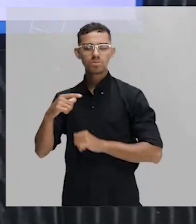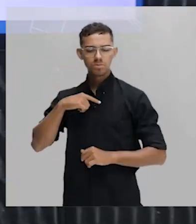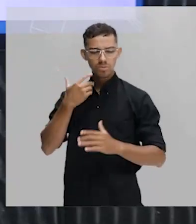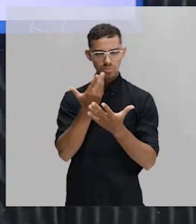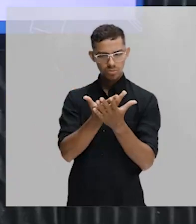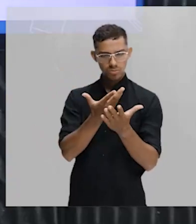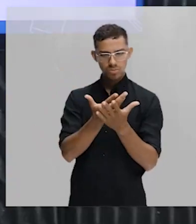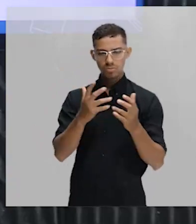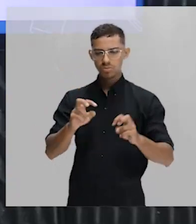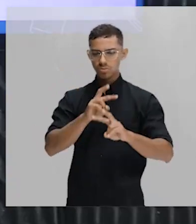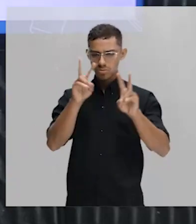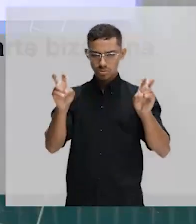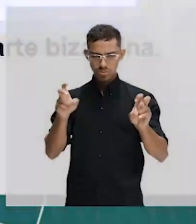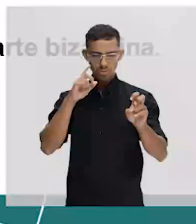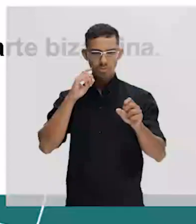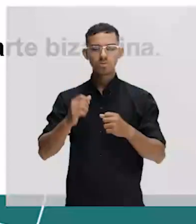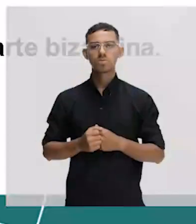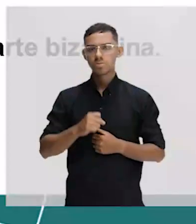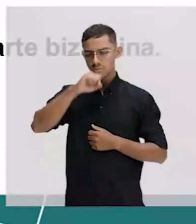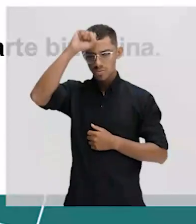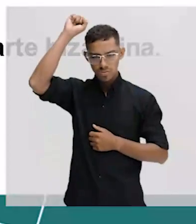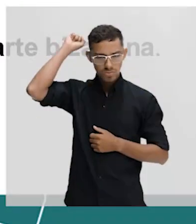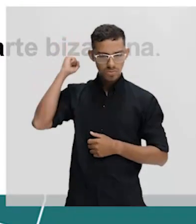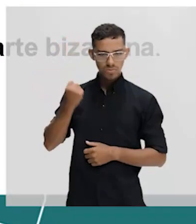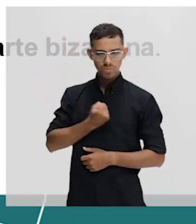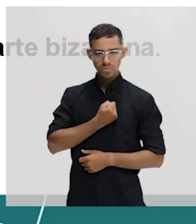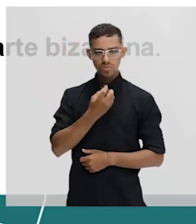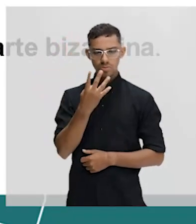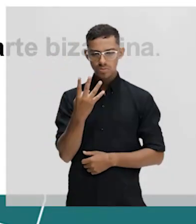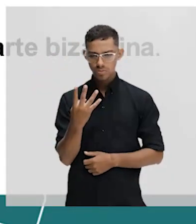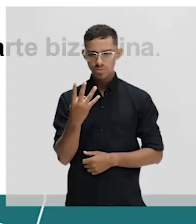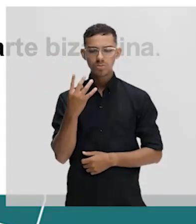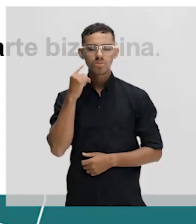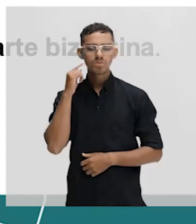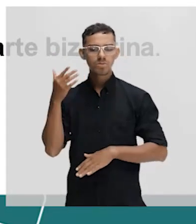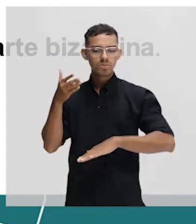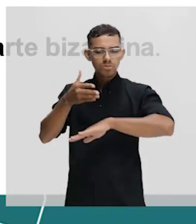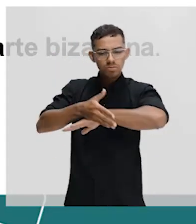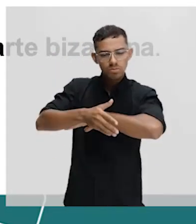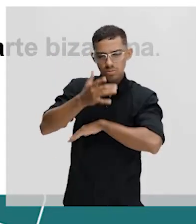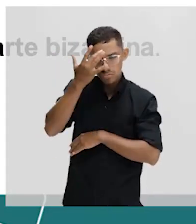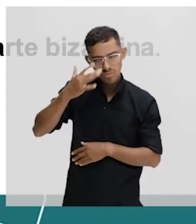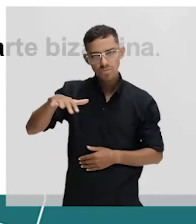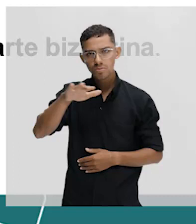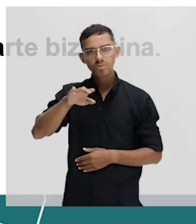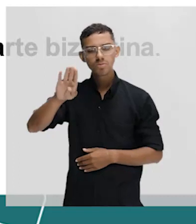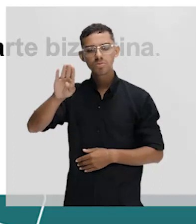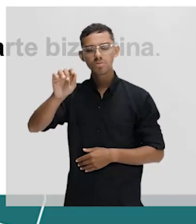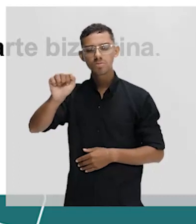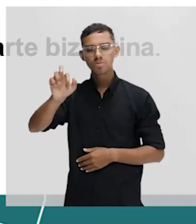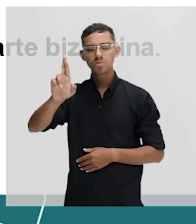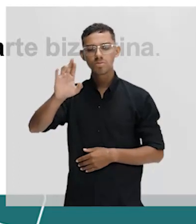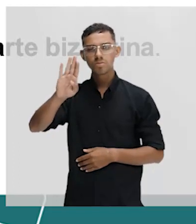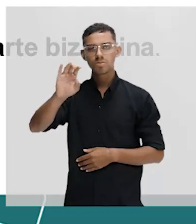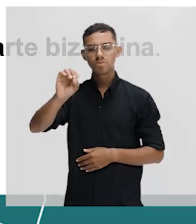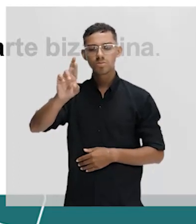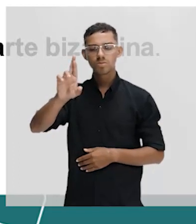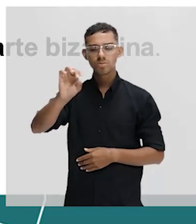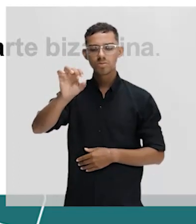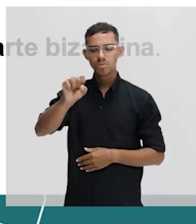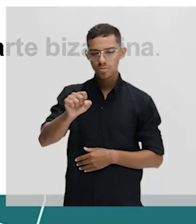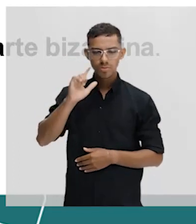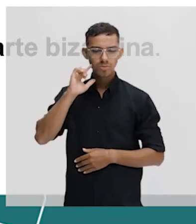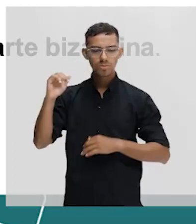isso. No século IV, a invasão dos povos bárbaros, aconteceu na cidade de Constantinopla, que era chamada